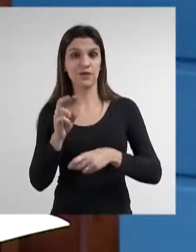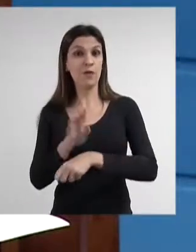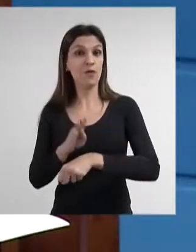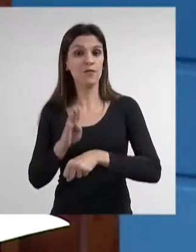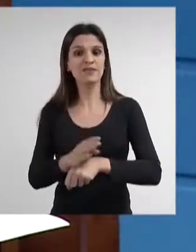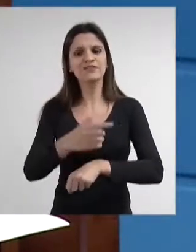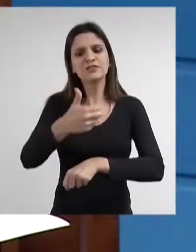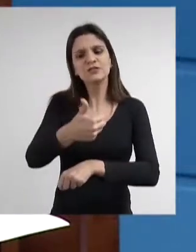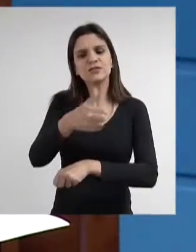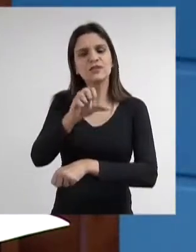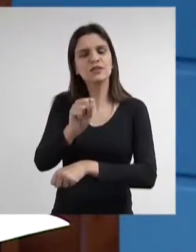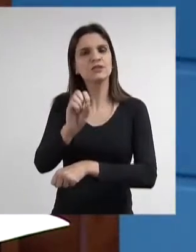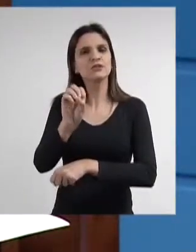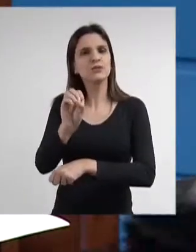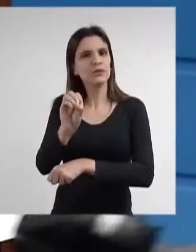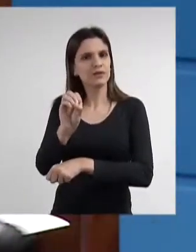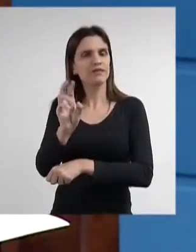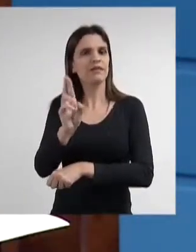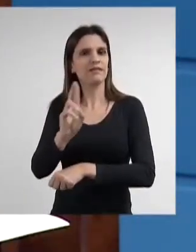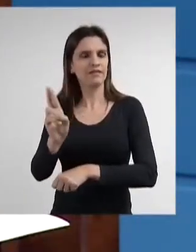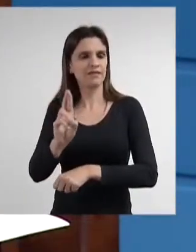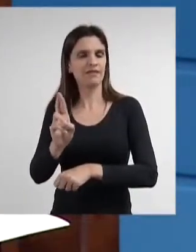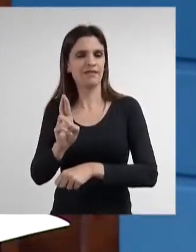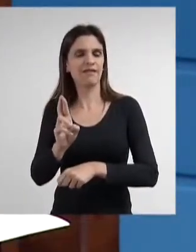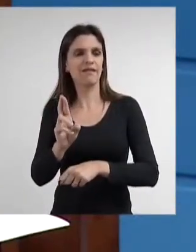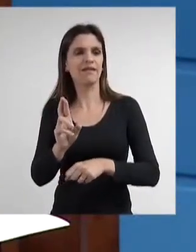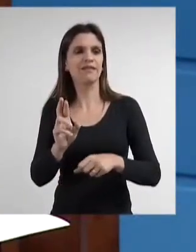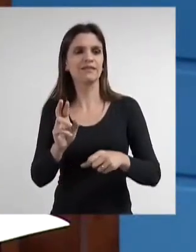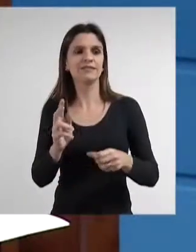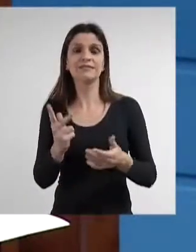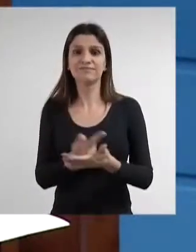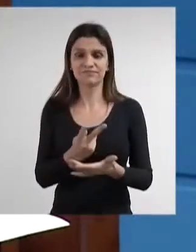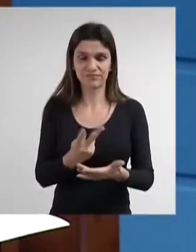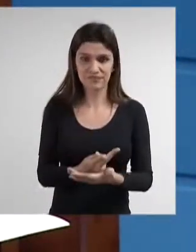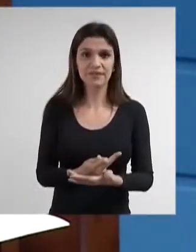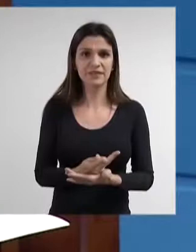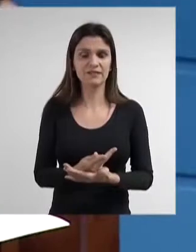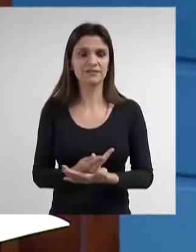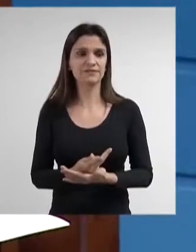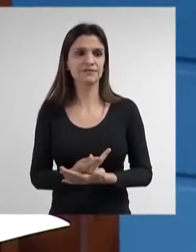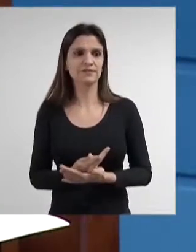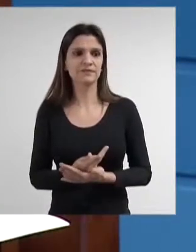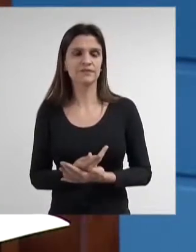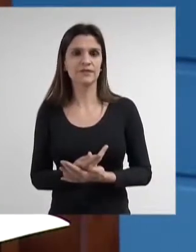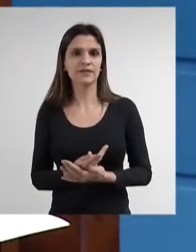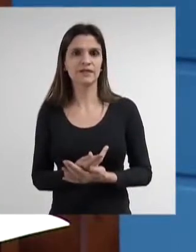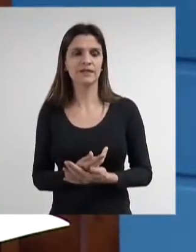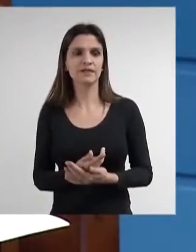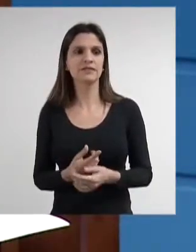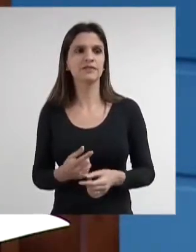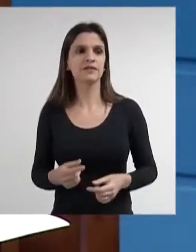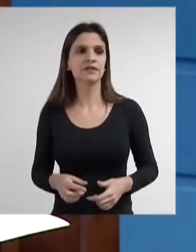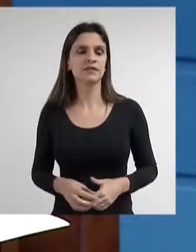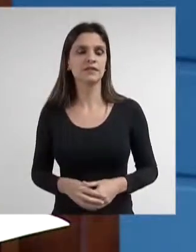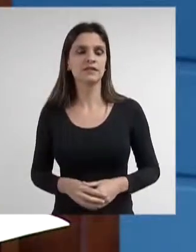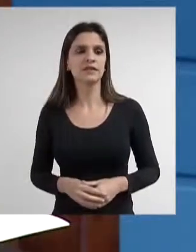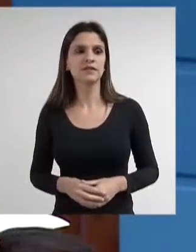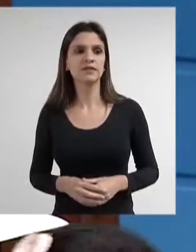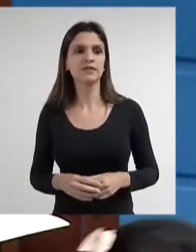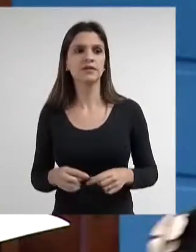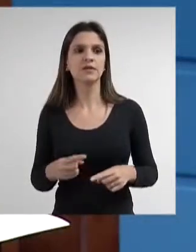até ser que a gente encontre essas irregularidades, sim. O programa Bolsa Família